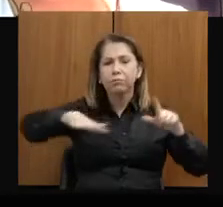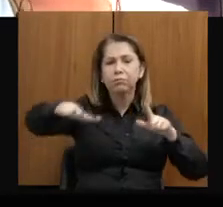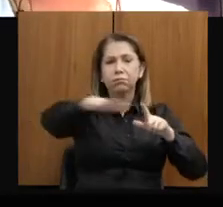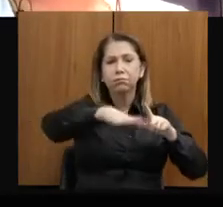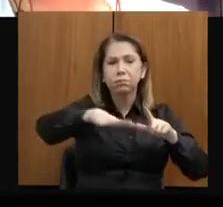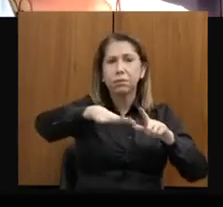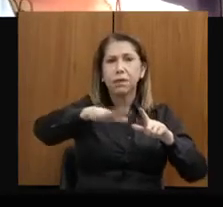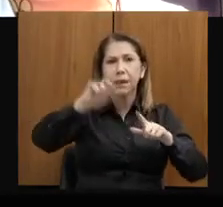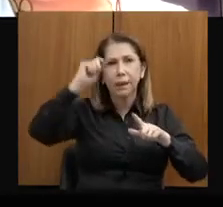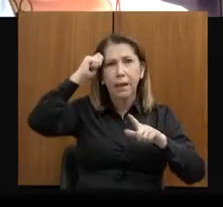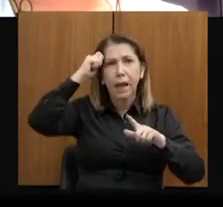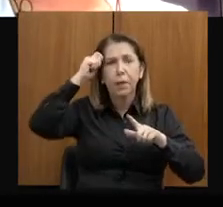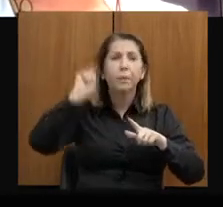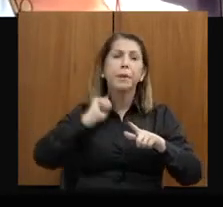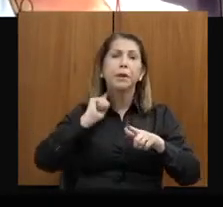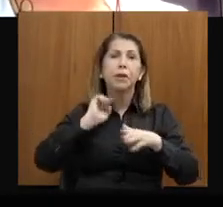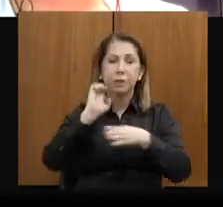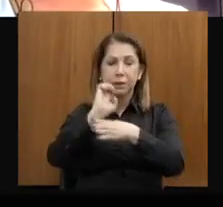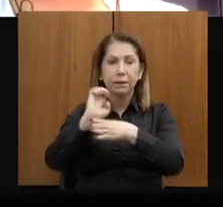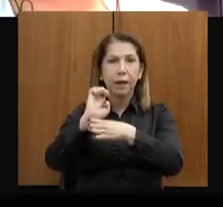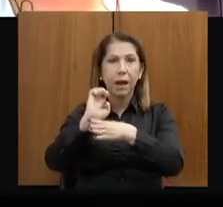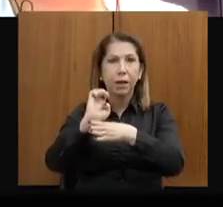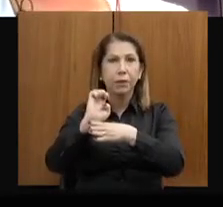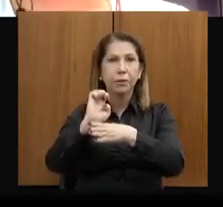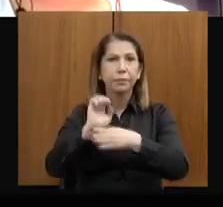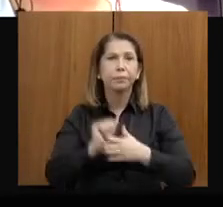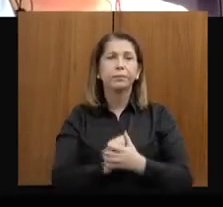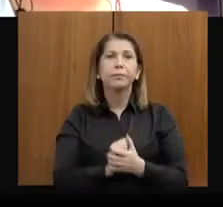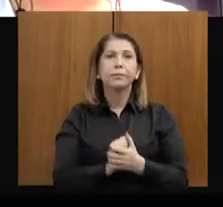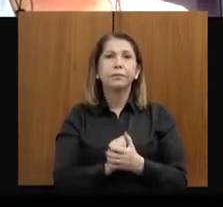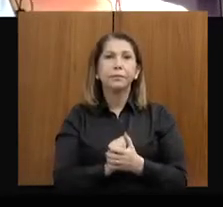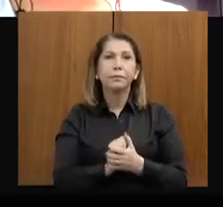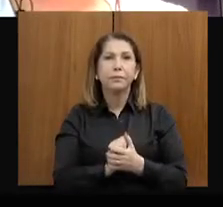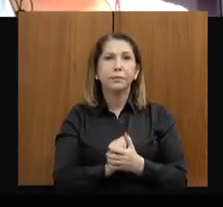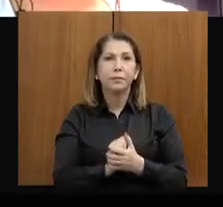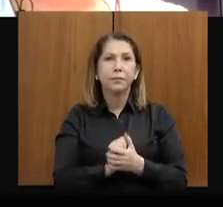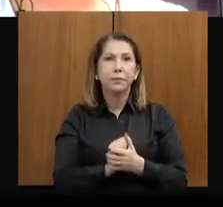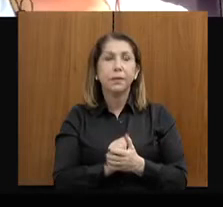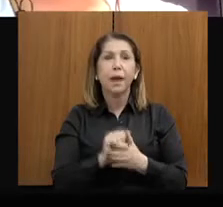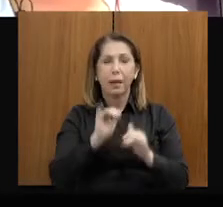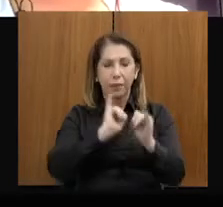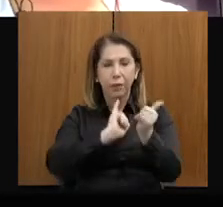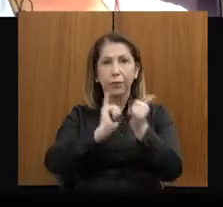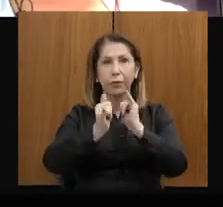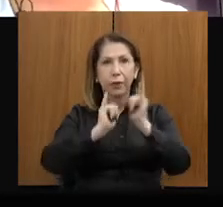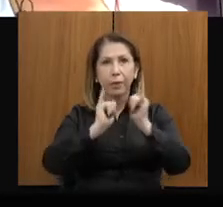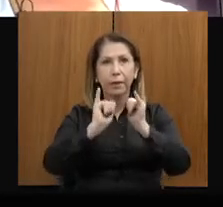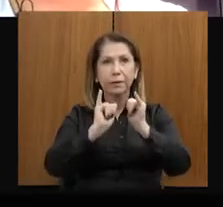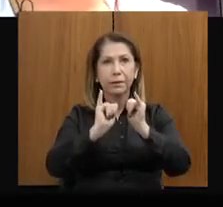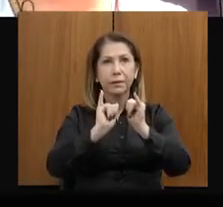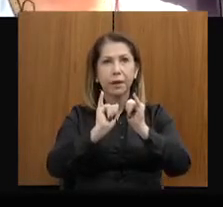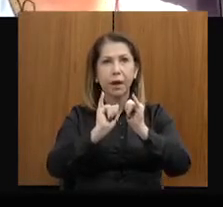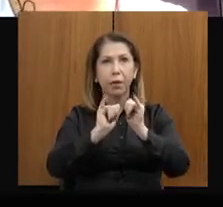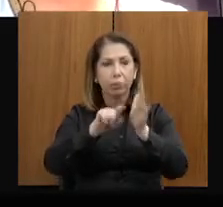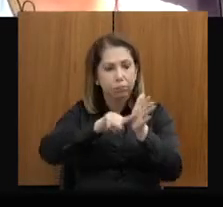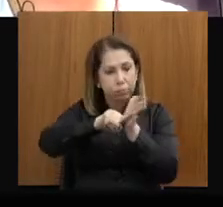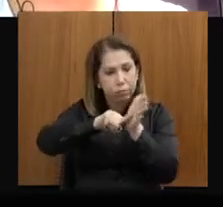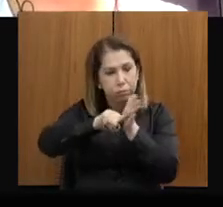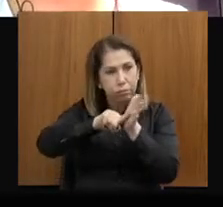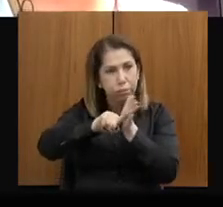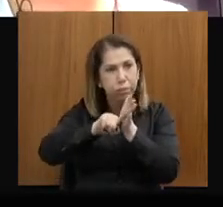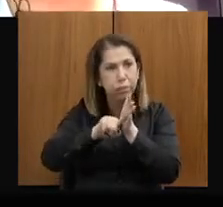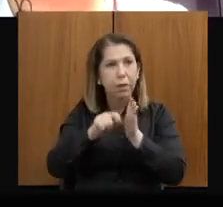de Minas Gerais é uma presença longeva e a gente tem alguns dados como esses dados sucesso né